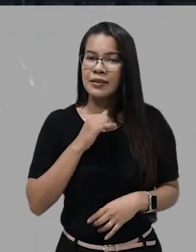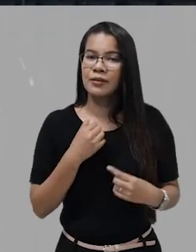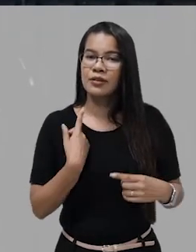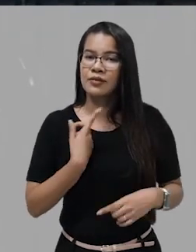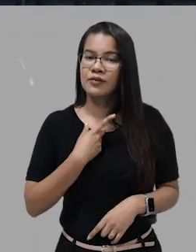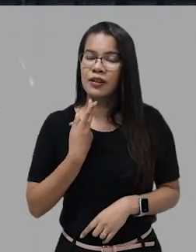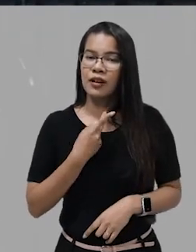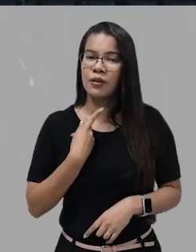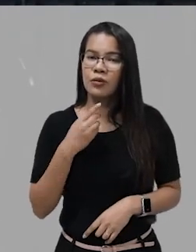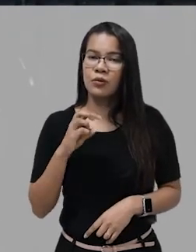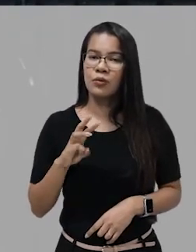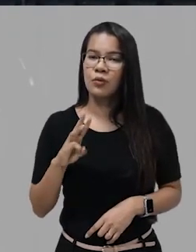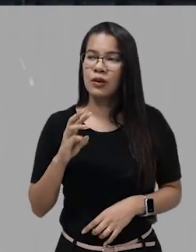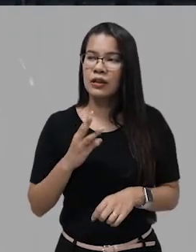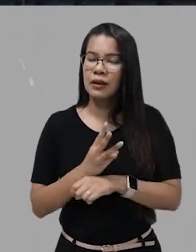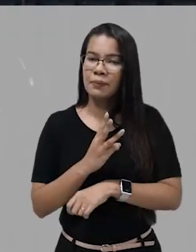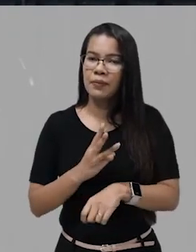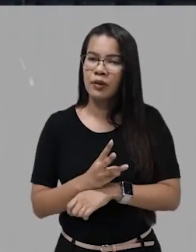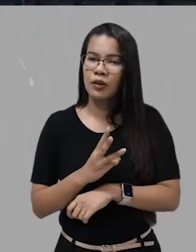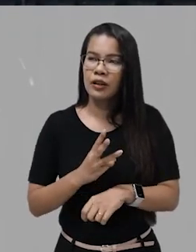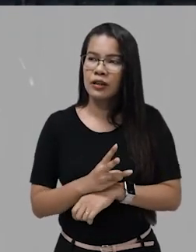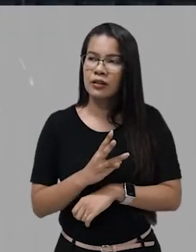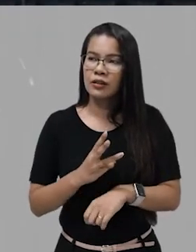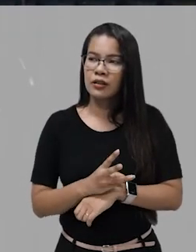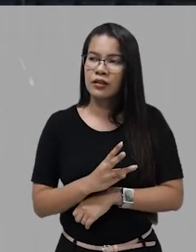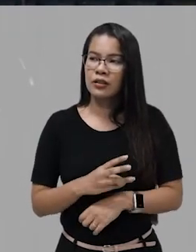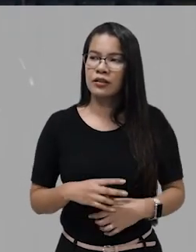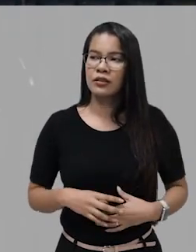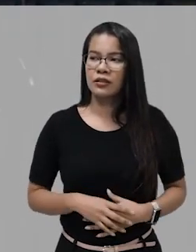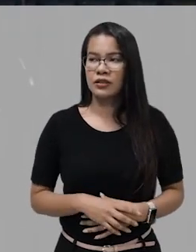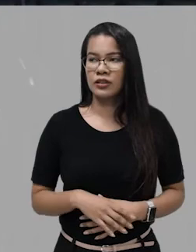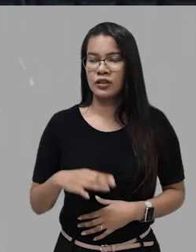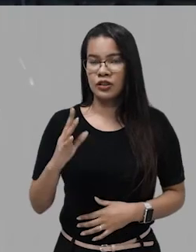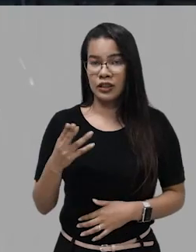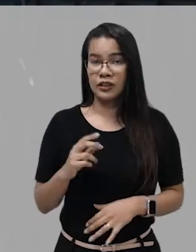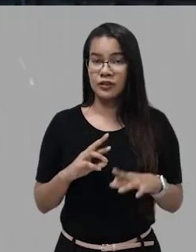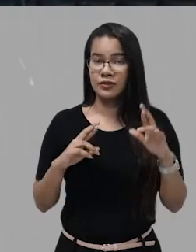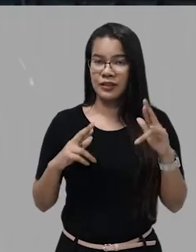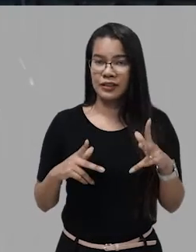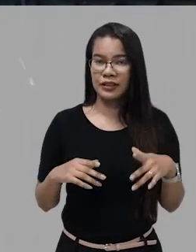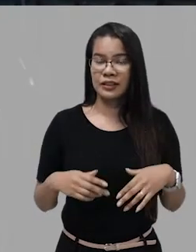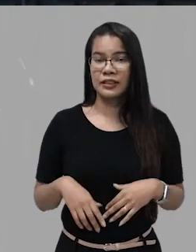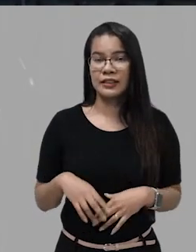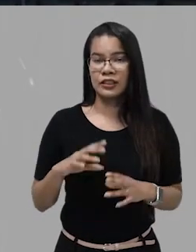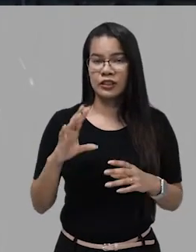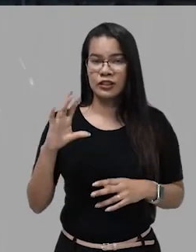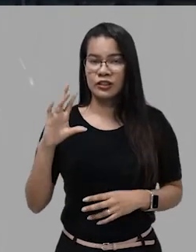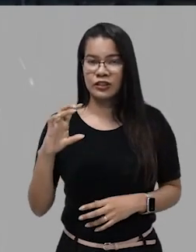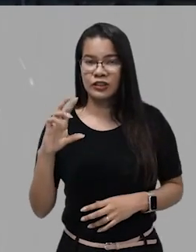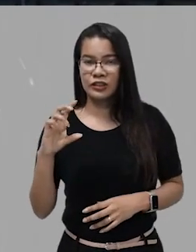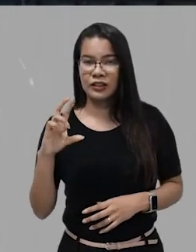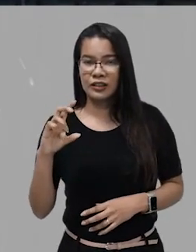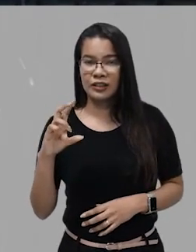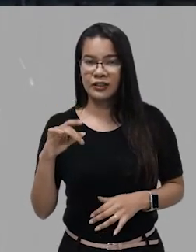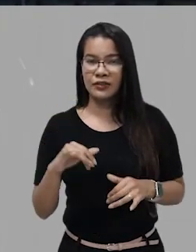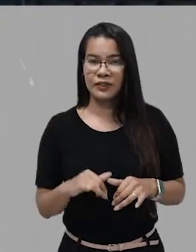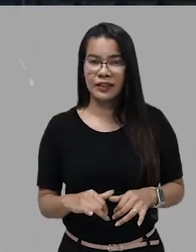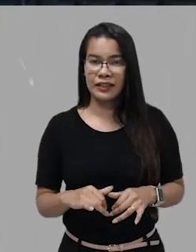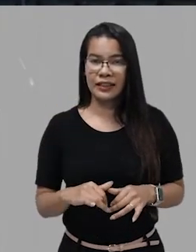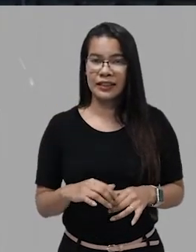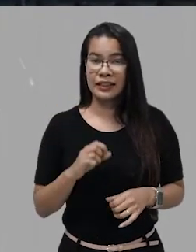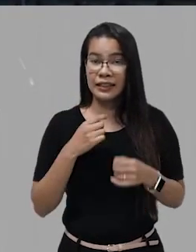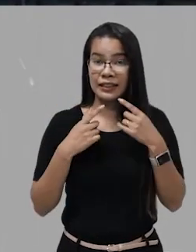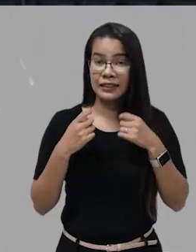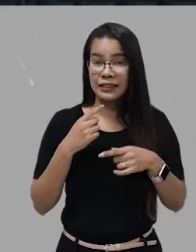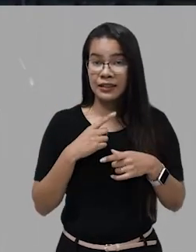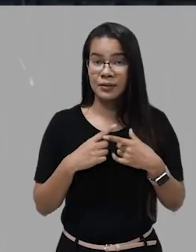WhatsApp. Né? Lá eles não vão falar o WhatsApp, né? Já é bem diferente. Instagram, né? E aí fica engraçado porque algumas pessoas